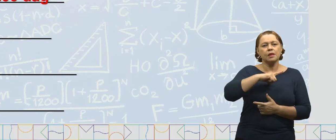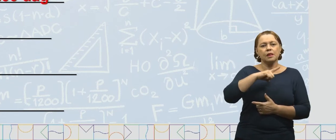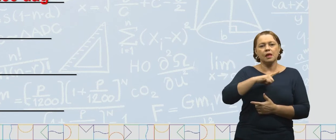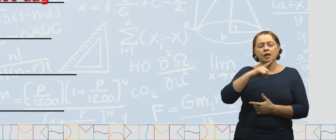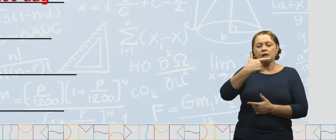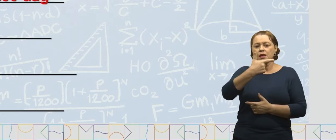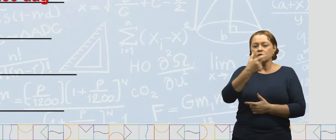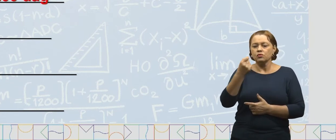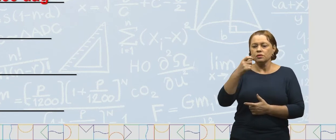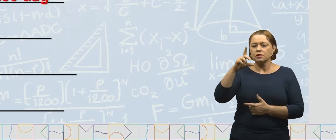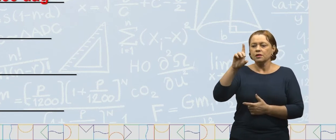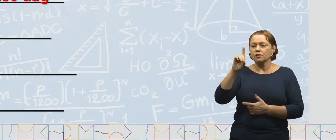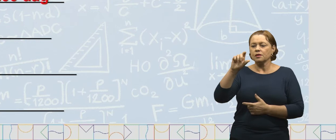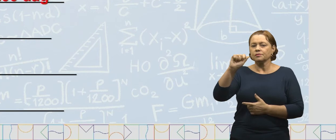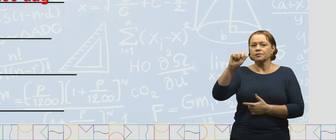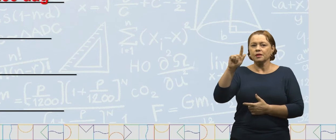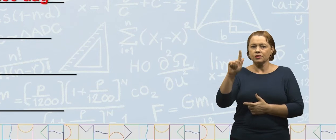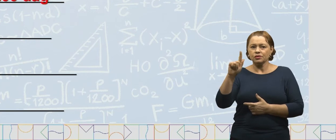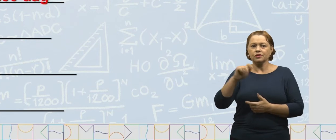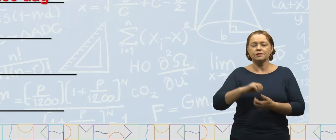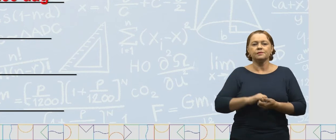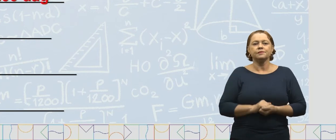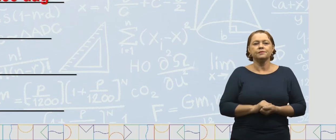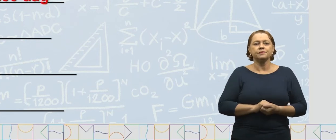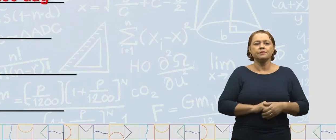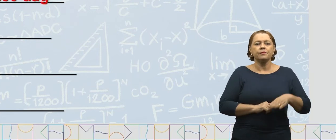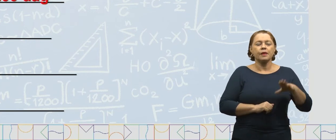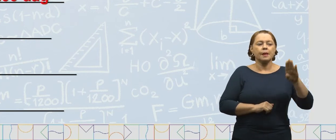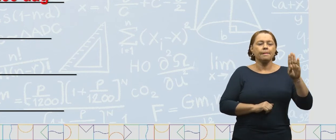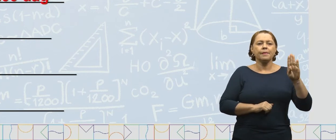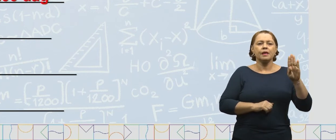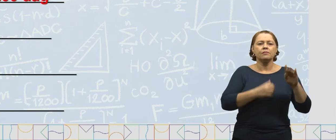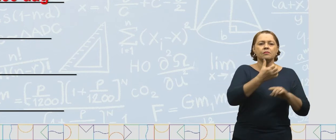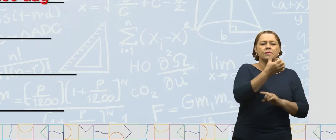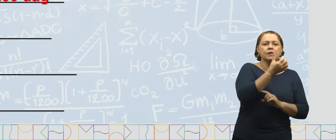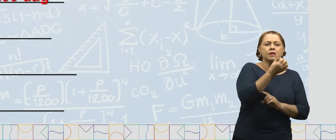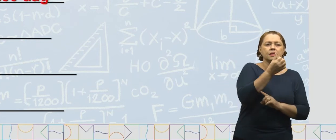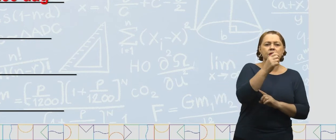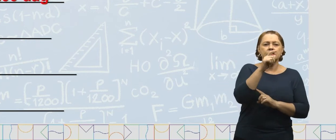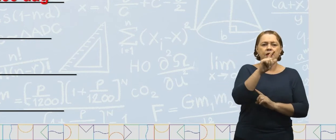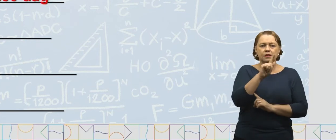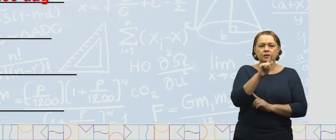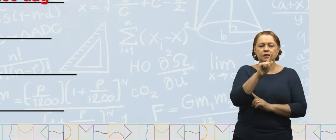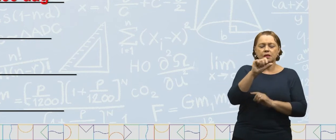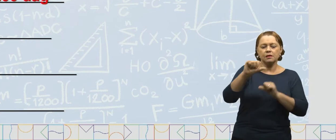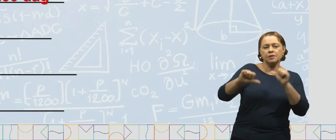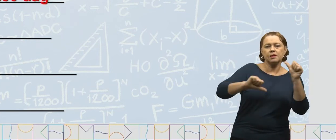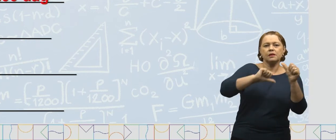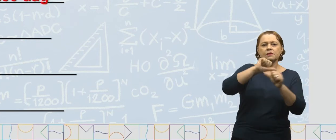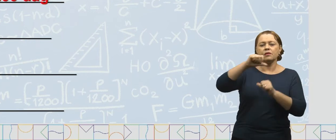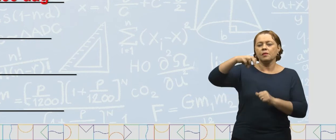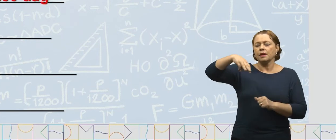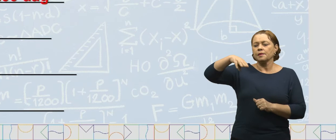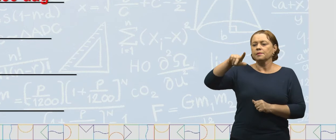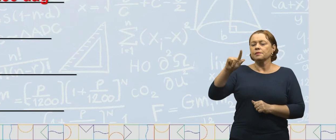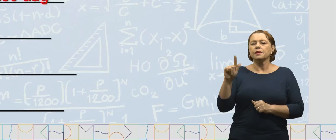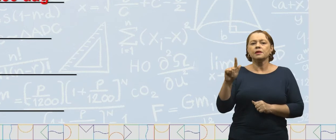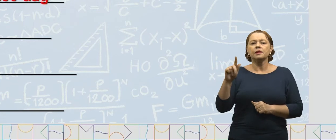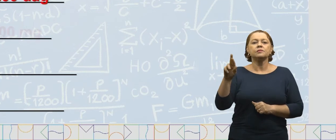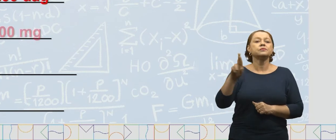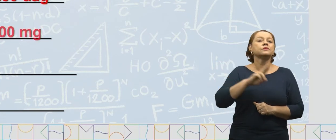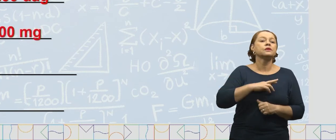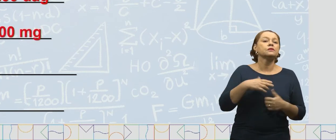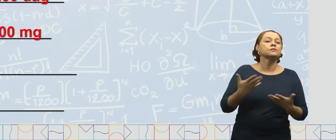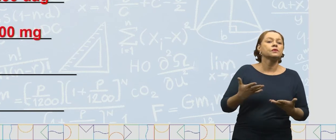200 decagramas. Letra B, 6 gramas para miligramas. Vamos à